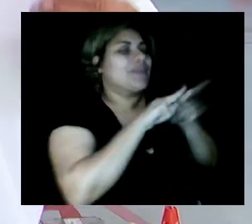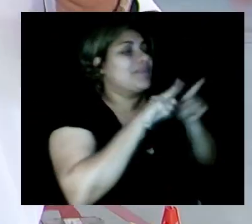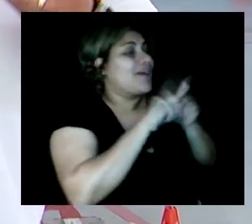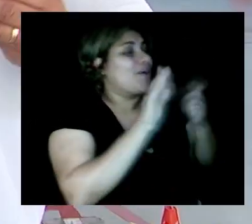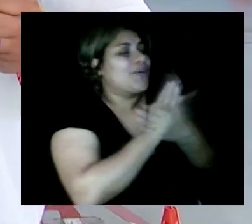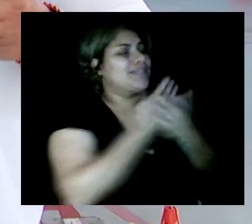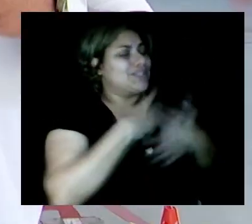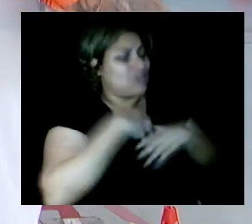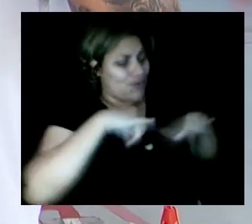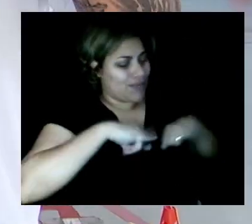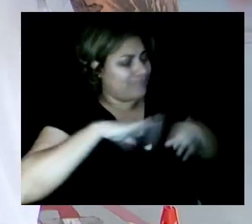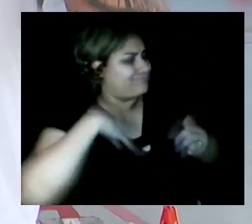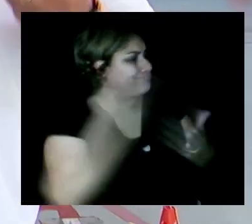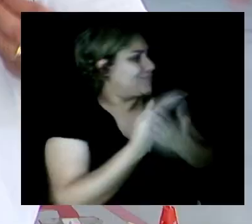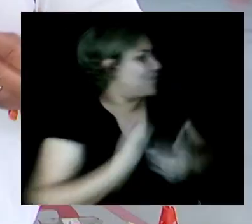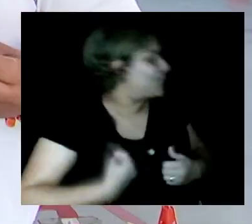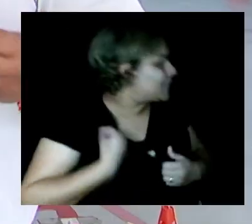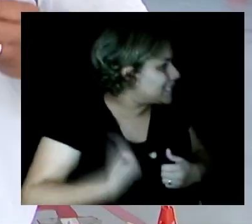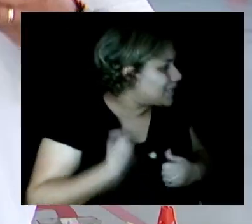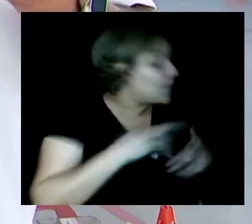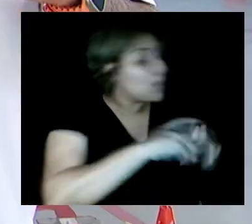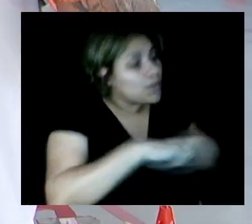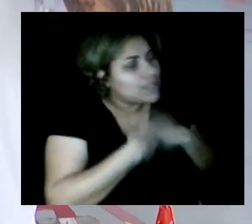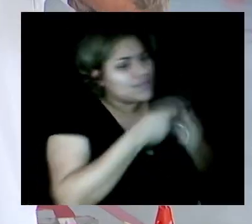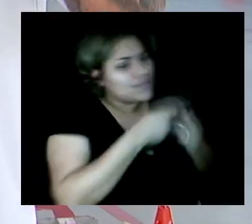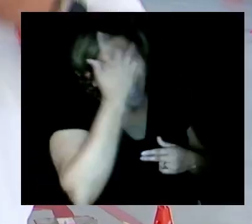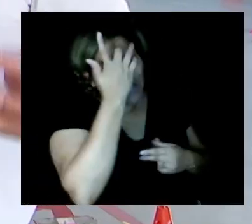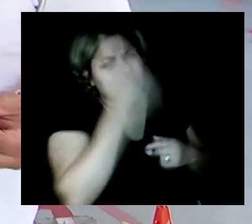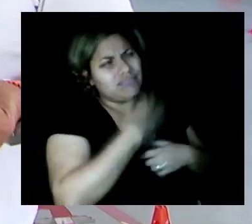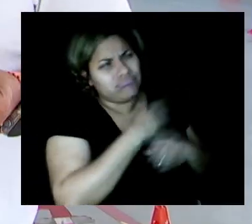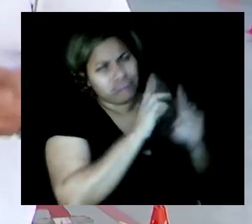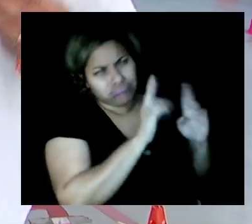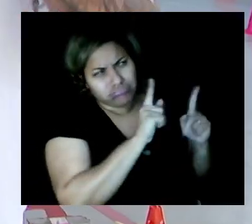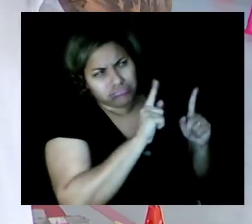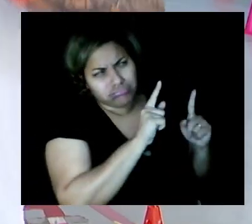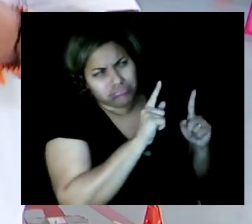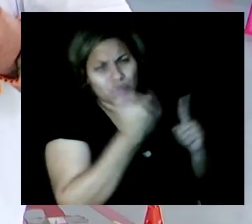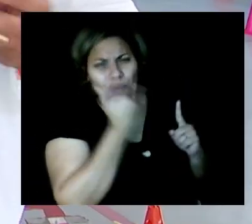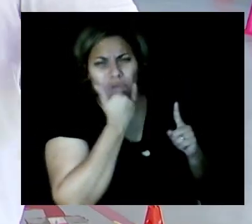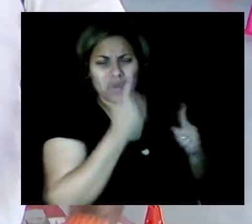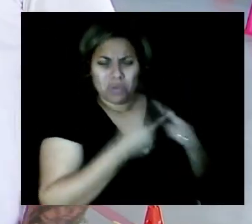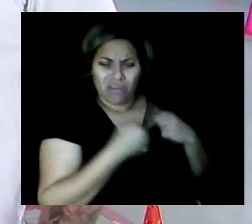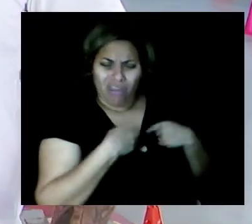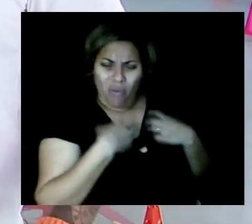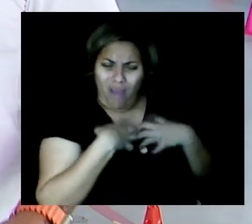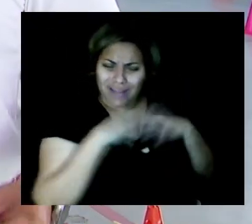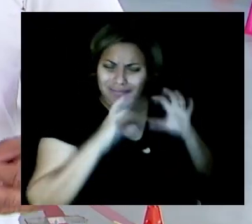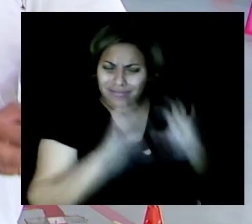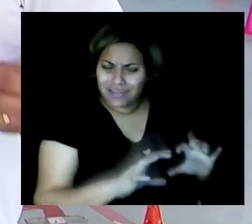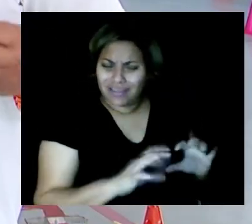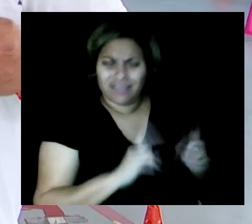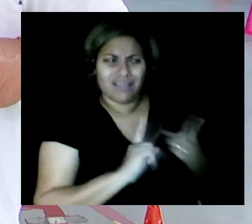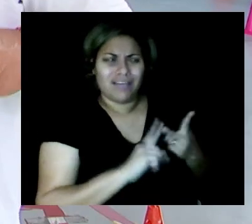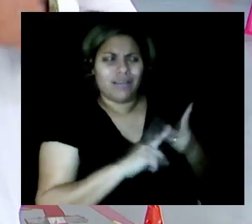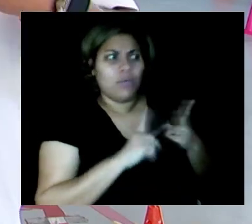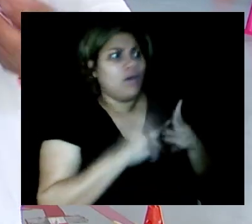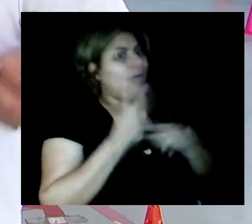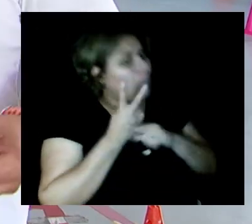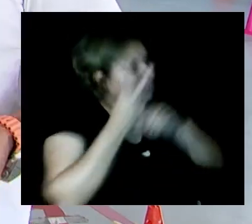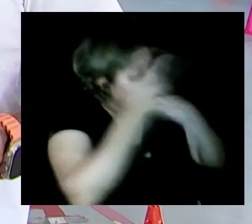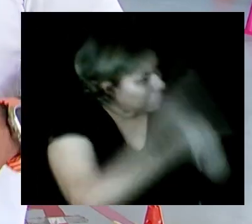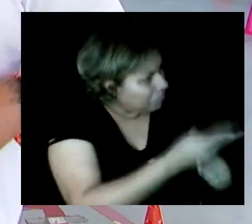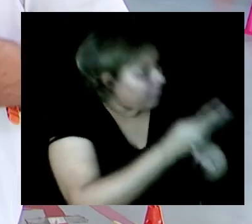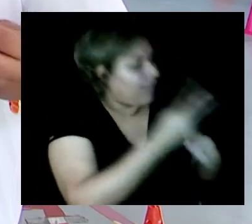Se tem alguma coisa que você acha que é diferente, que você fala, por que eu faço isso? Por que eu sou assim? Procure um terapeuta,